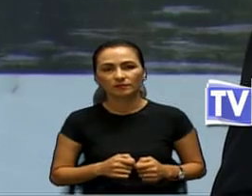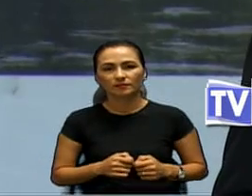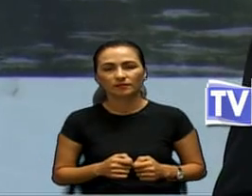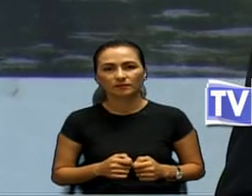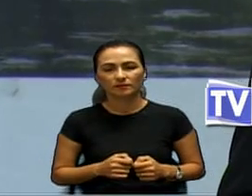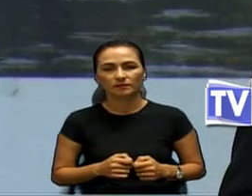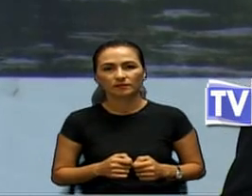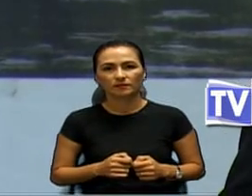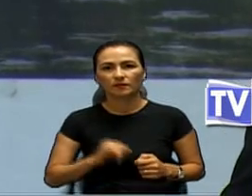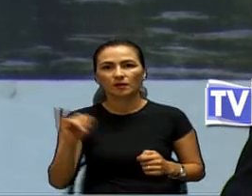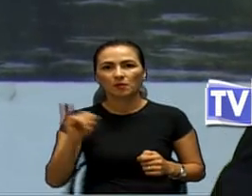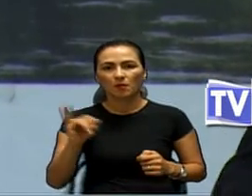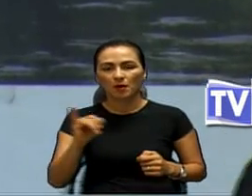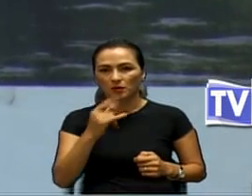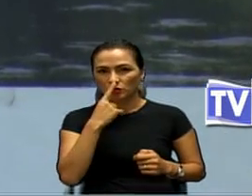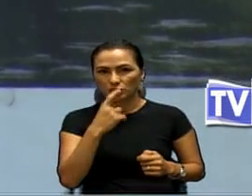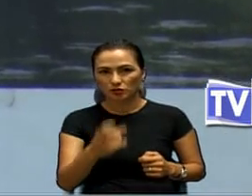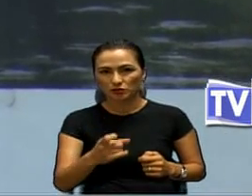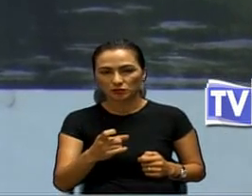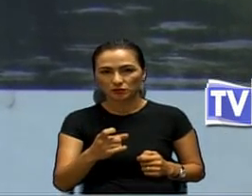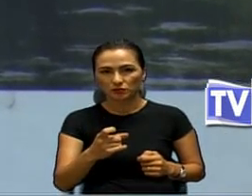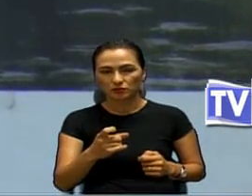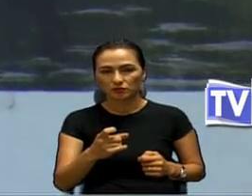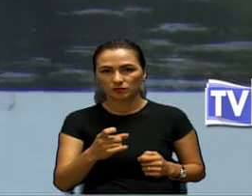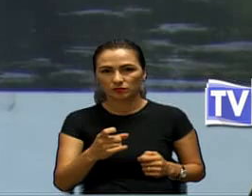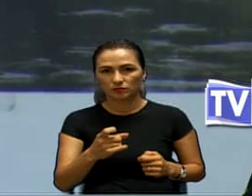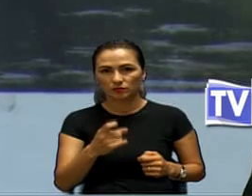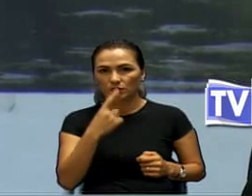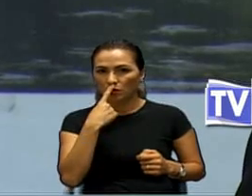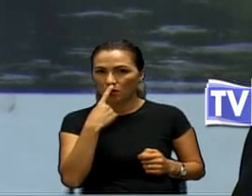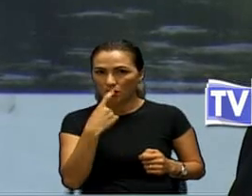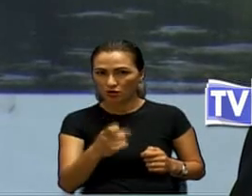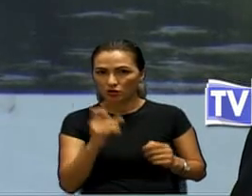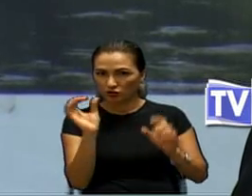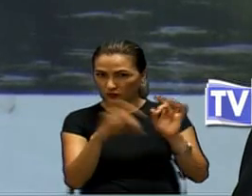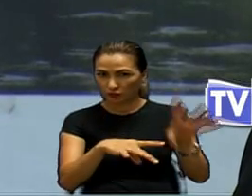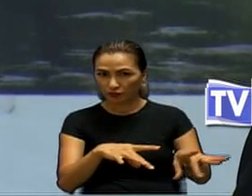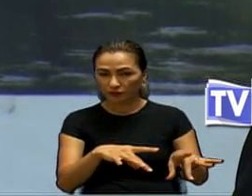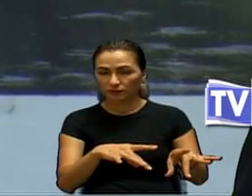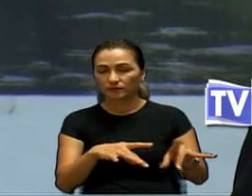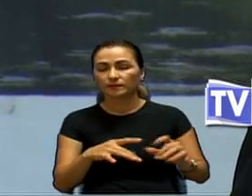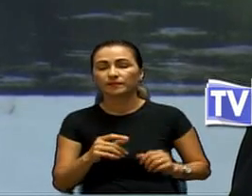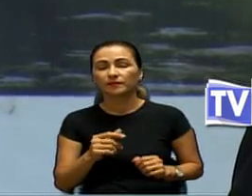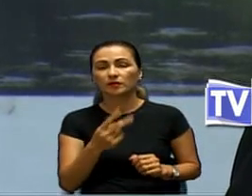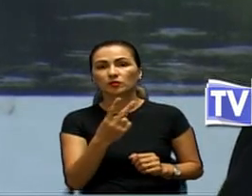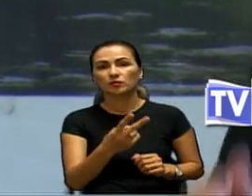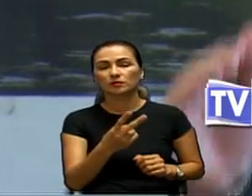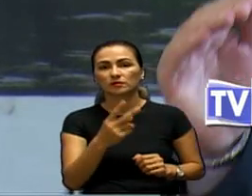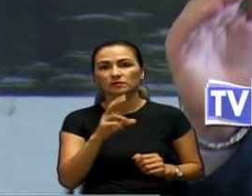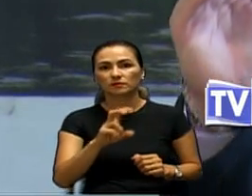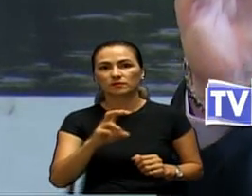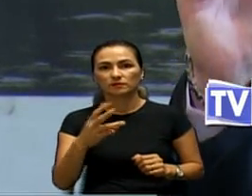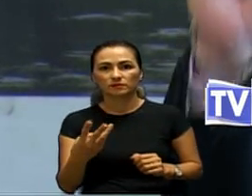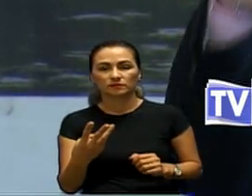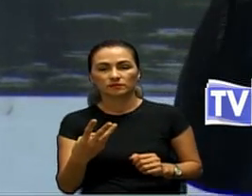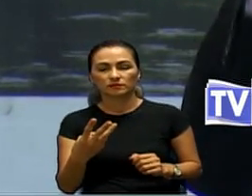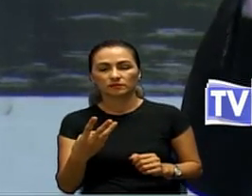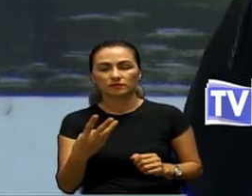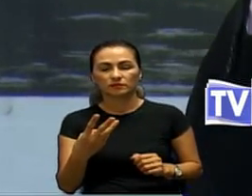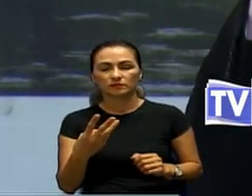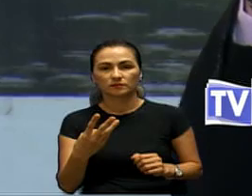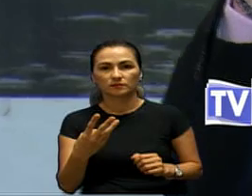para residencial 4, a taxa, presidente, ela vai de R$ 253, ela salta